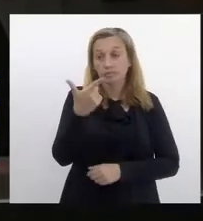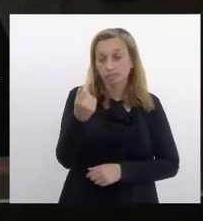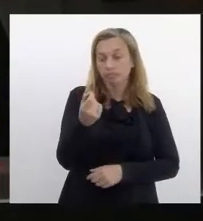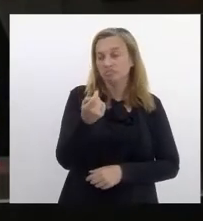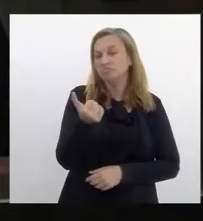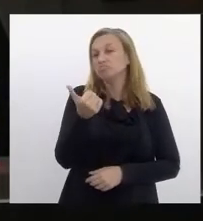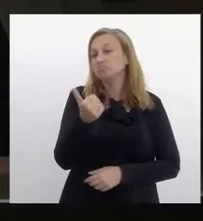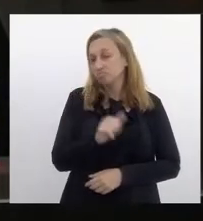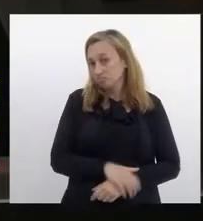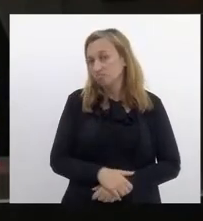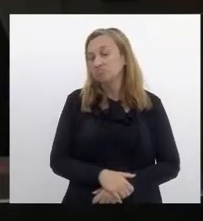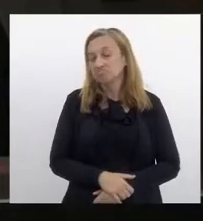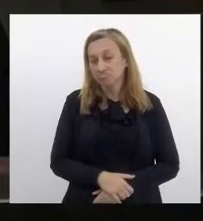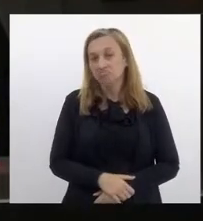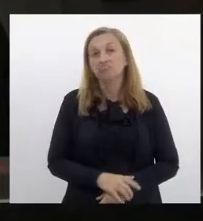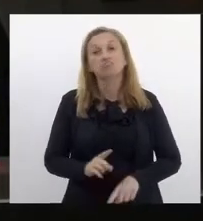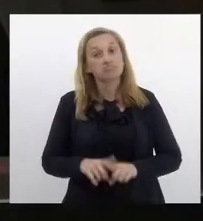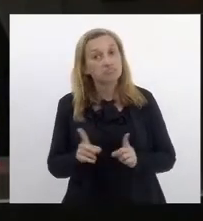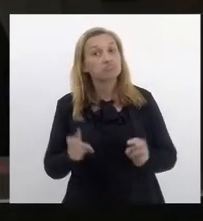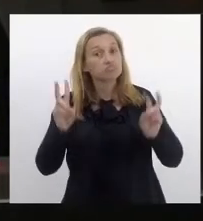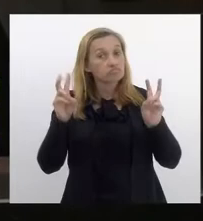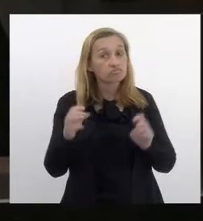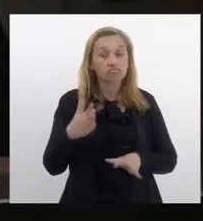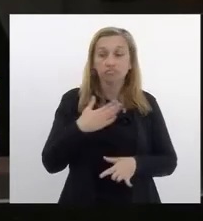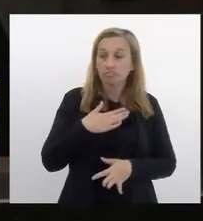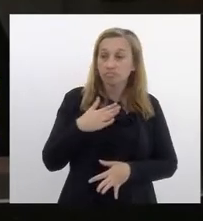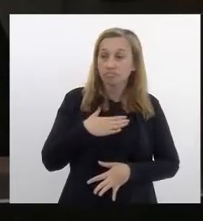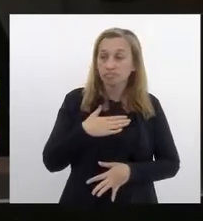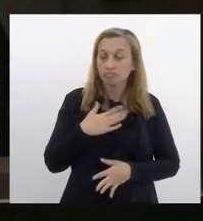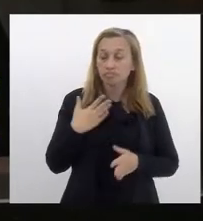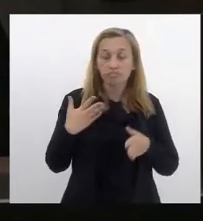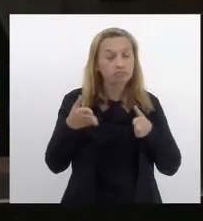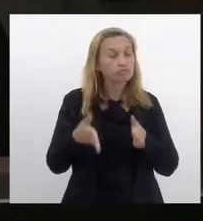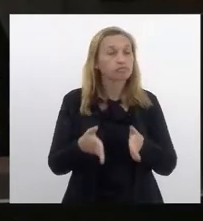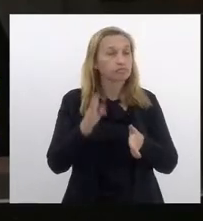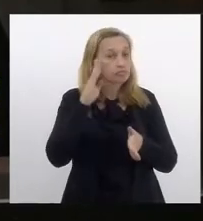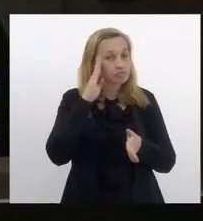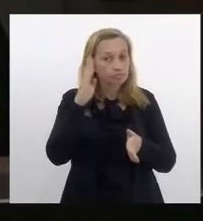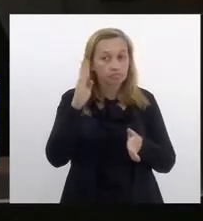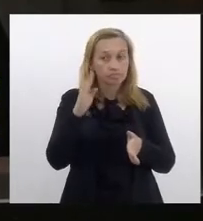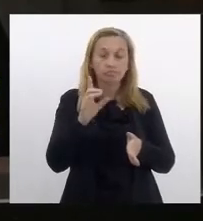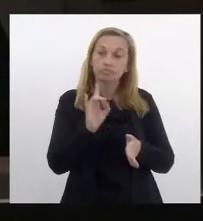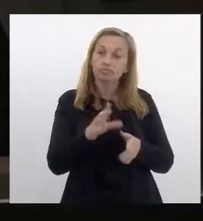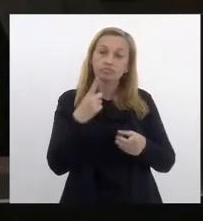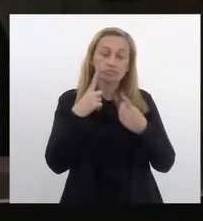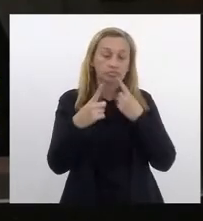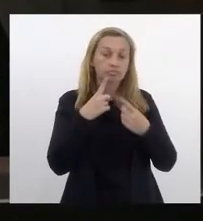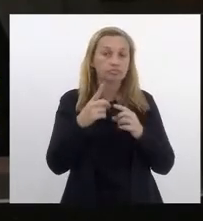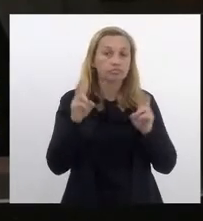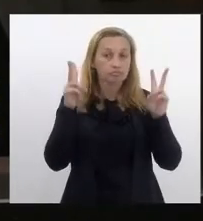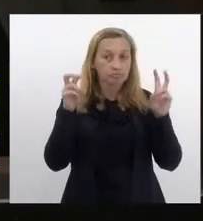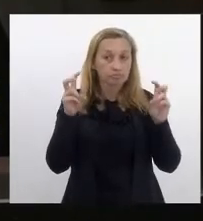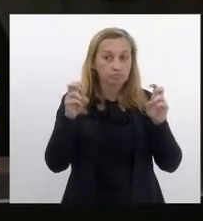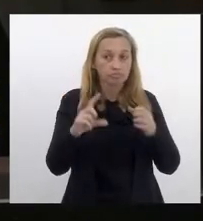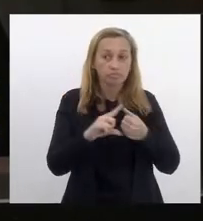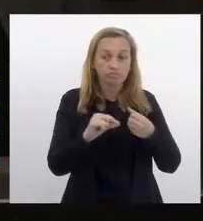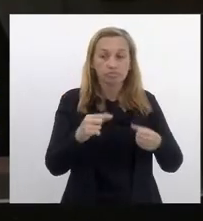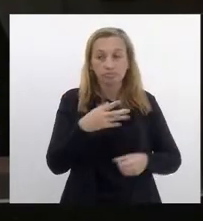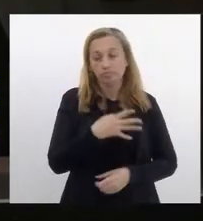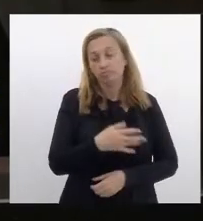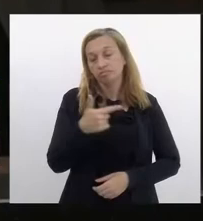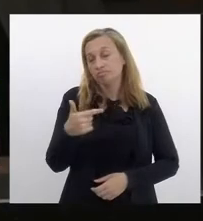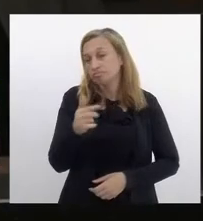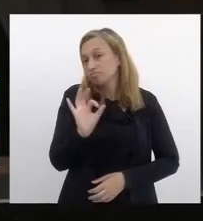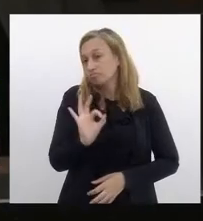poucas. Mas tem a questão para mim que é central, e eu só estou discutindo isso, o artigo